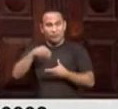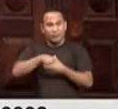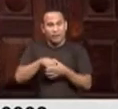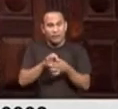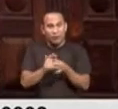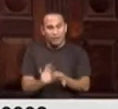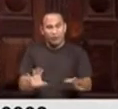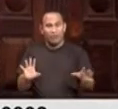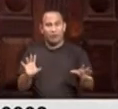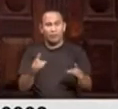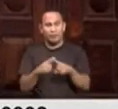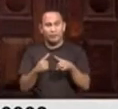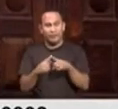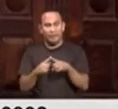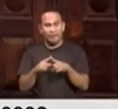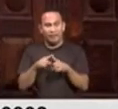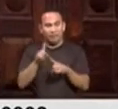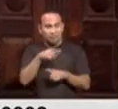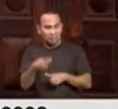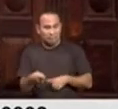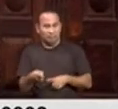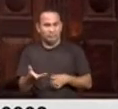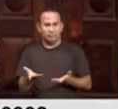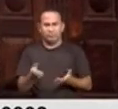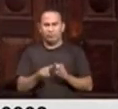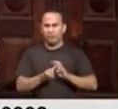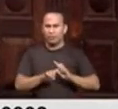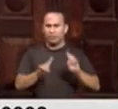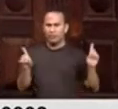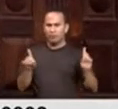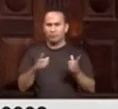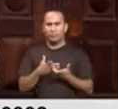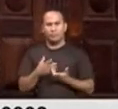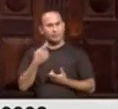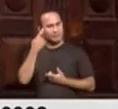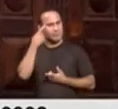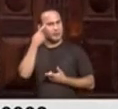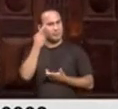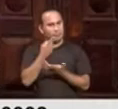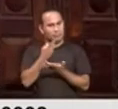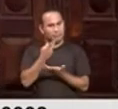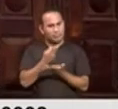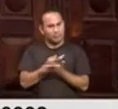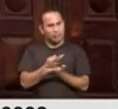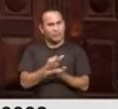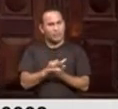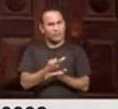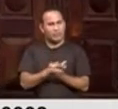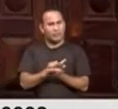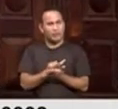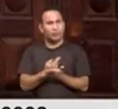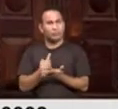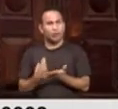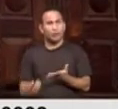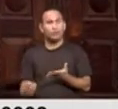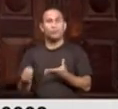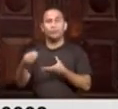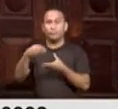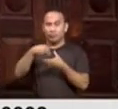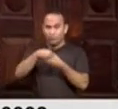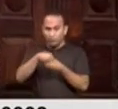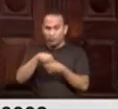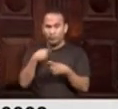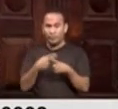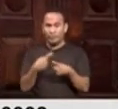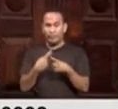senão esse poder aqui está violado. Não. Esse raciocínio não é correto. Nós vamos votar o que